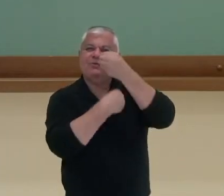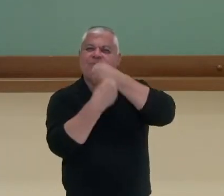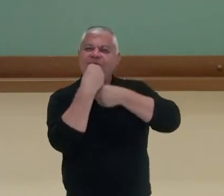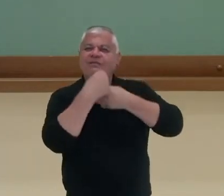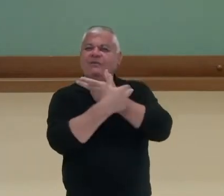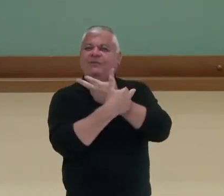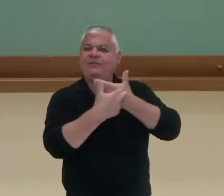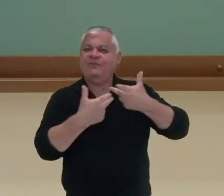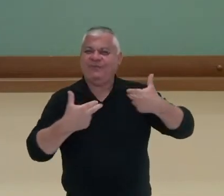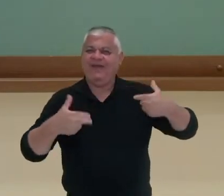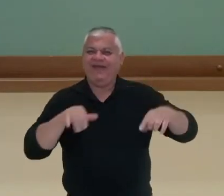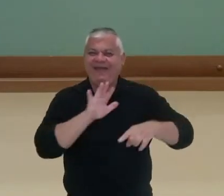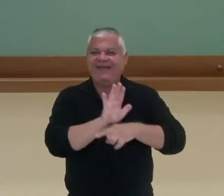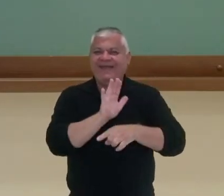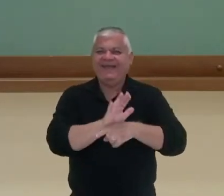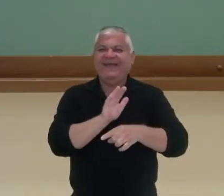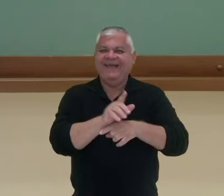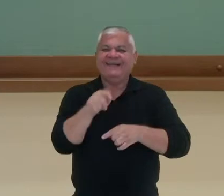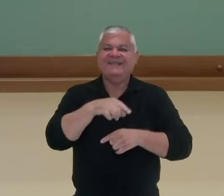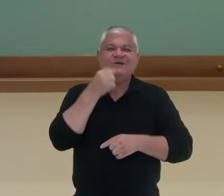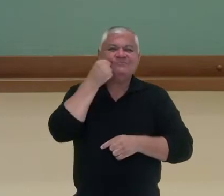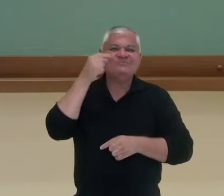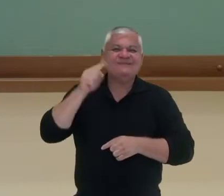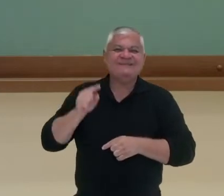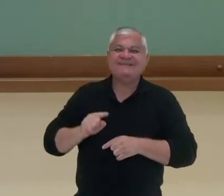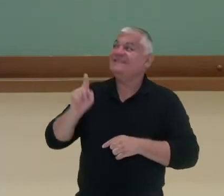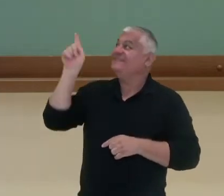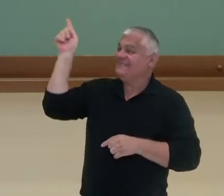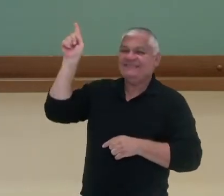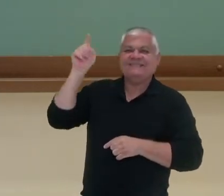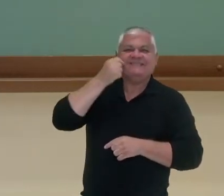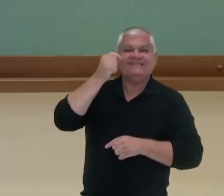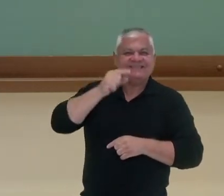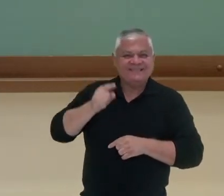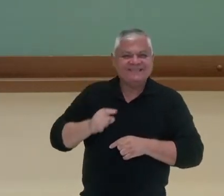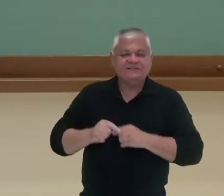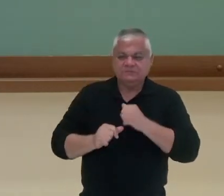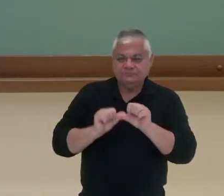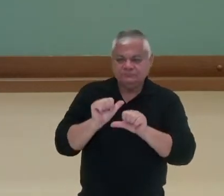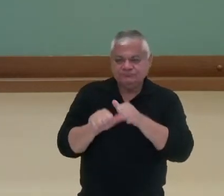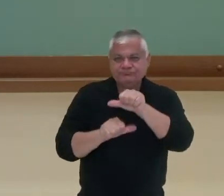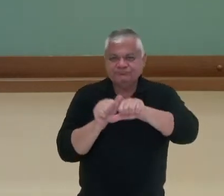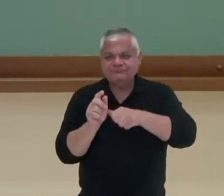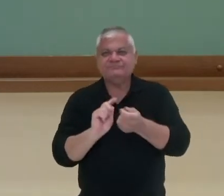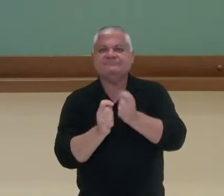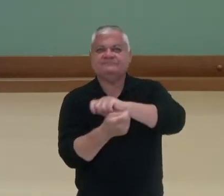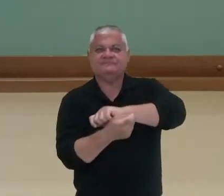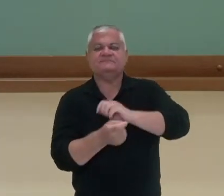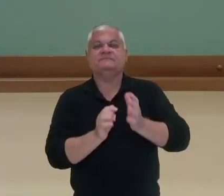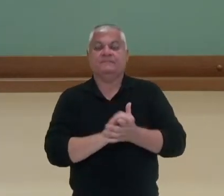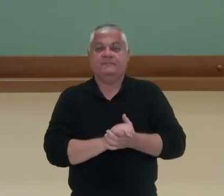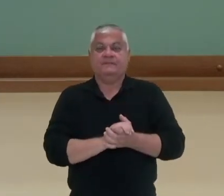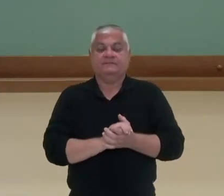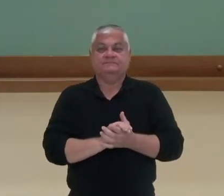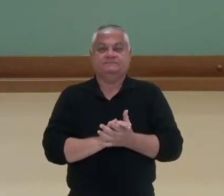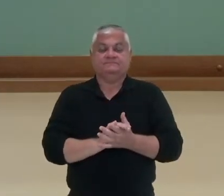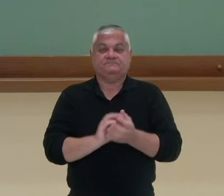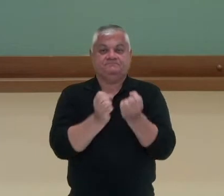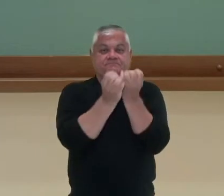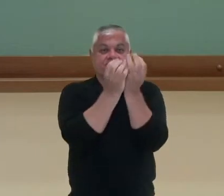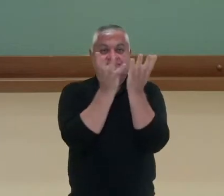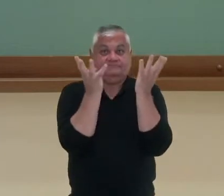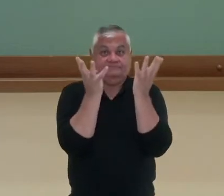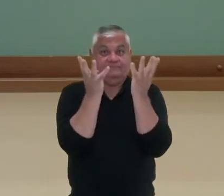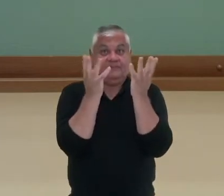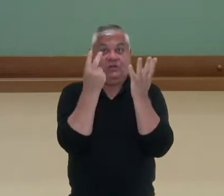favorece o surgimento de novas características que é adaptadas àquele ambiente. Nos primatas, eles se dividem em